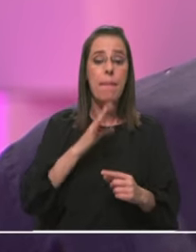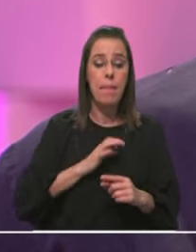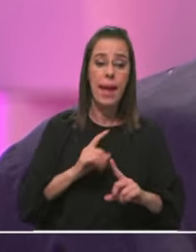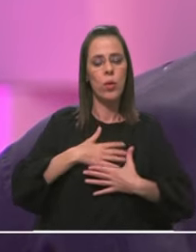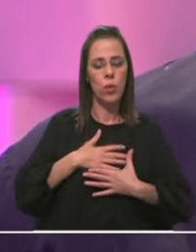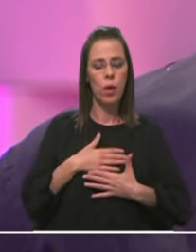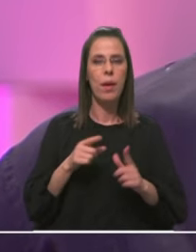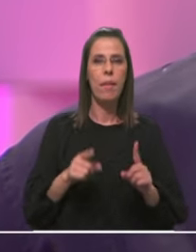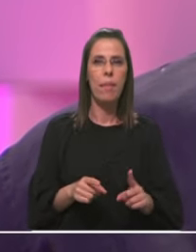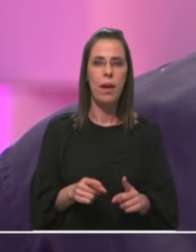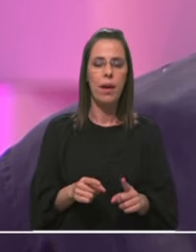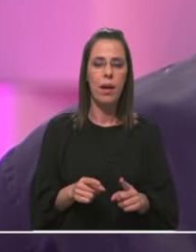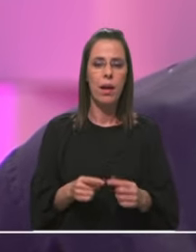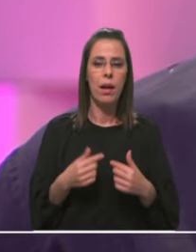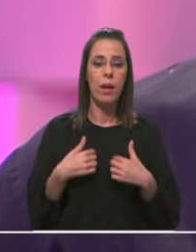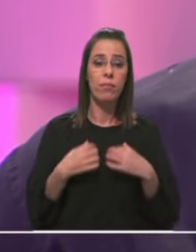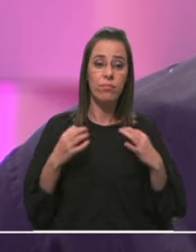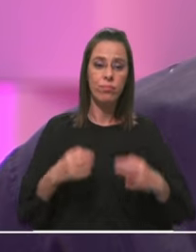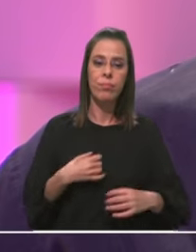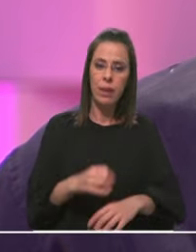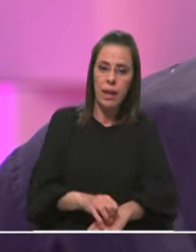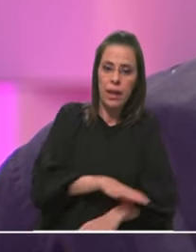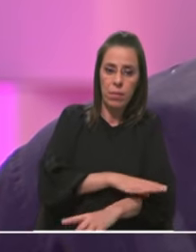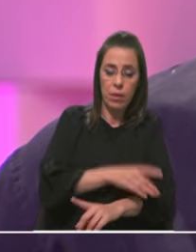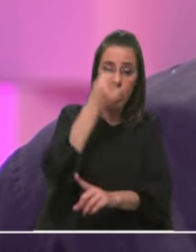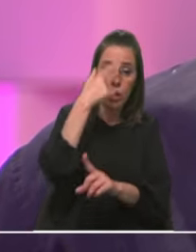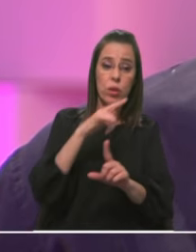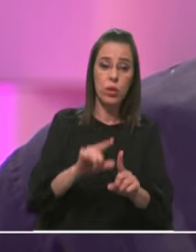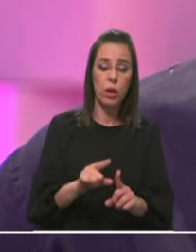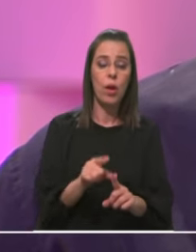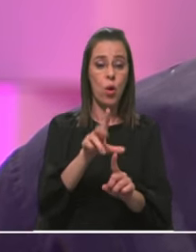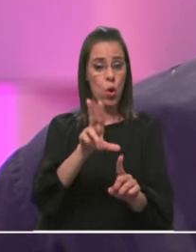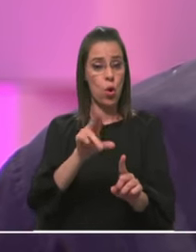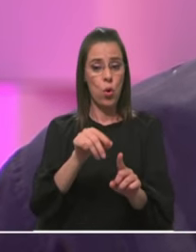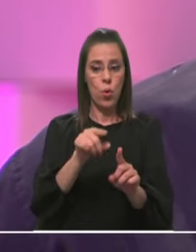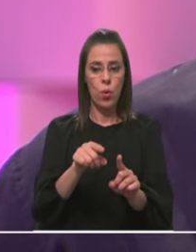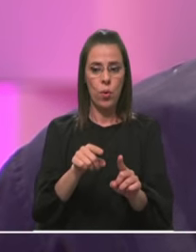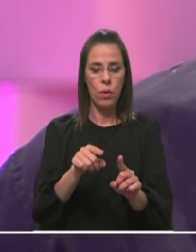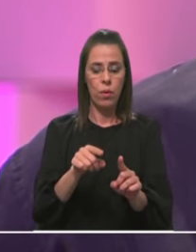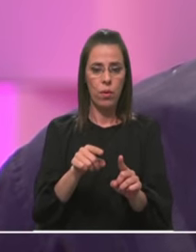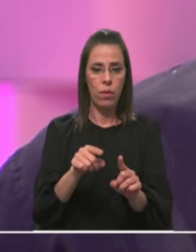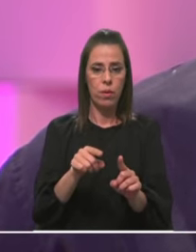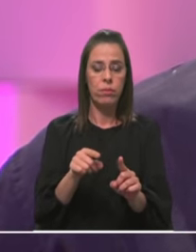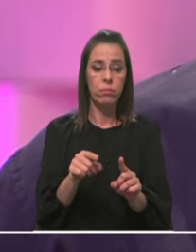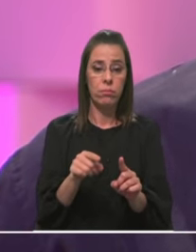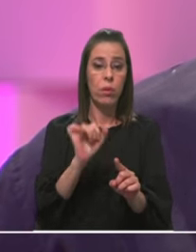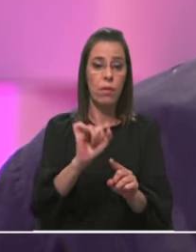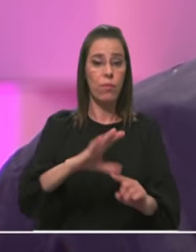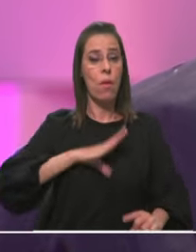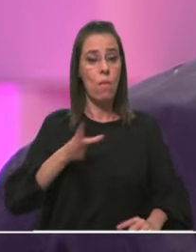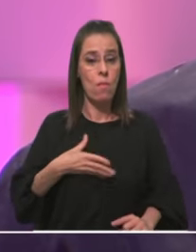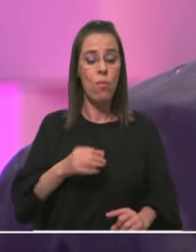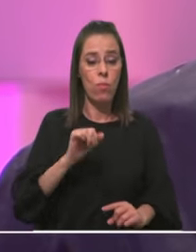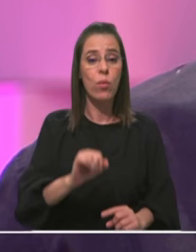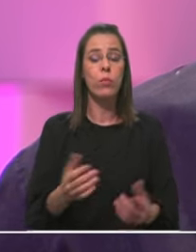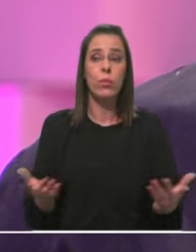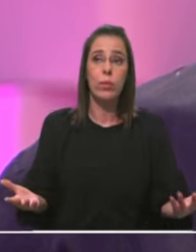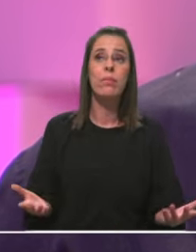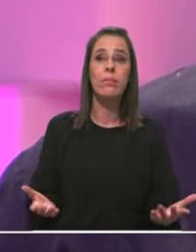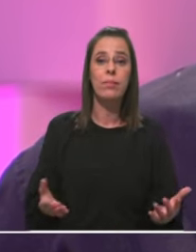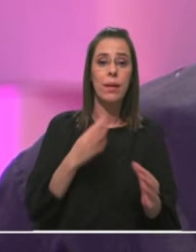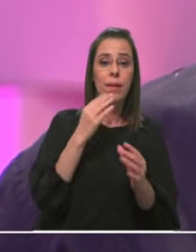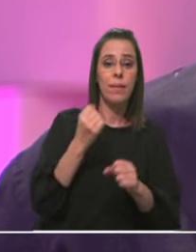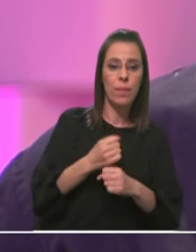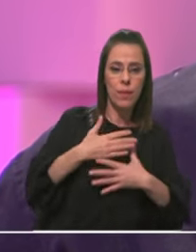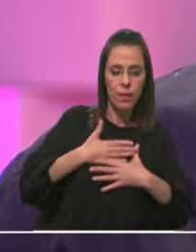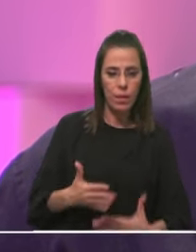é diferente eu fiquei mesmo impressionada com a sua história porque o Nuno e o seu mundo é o seu mundo